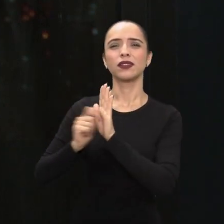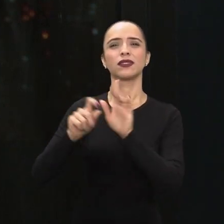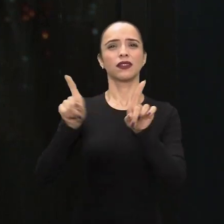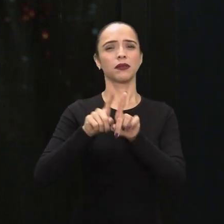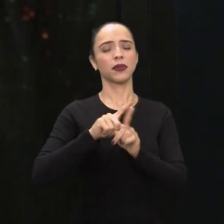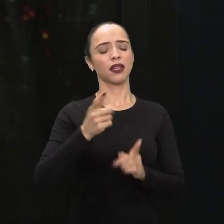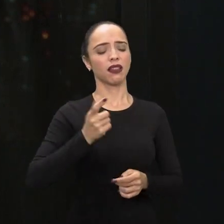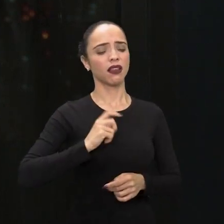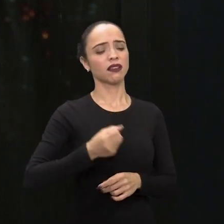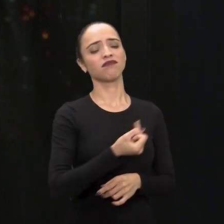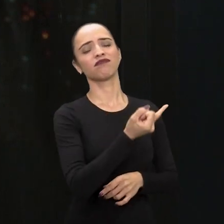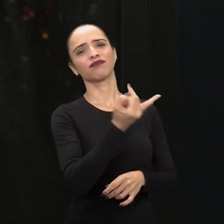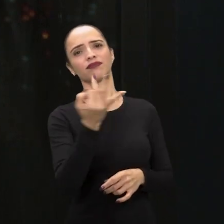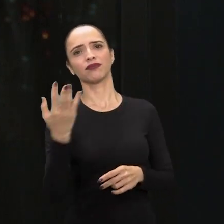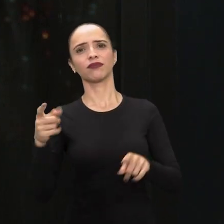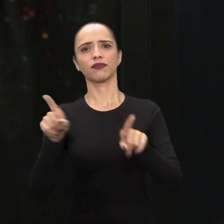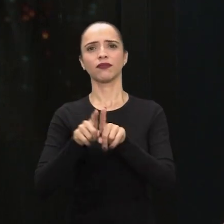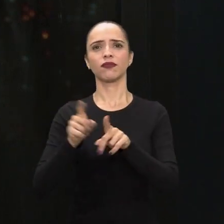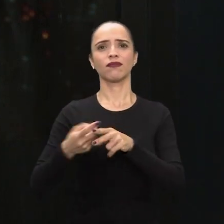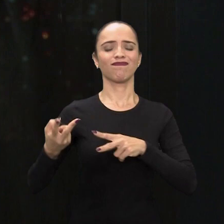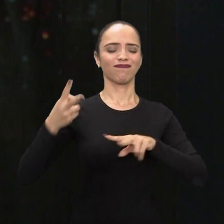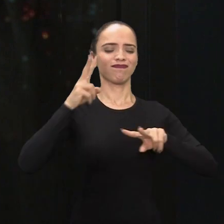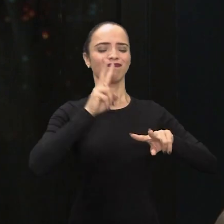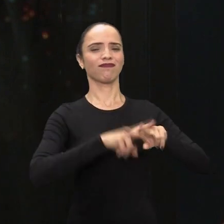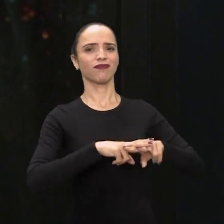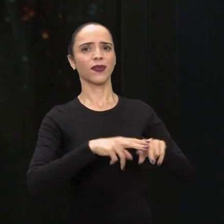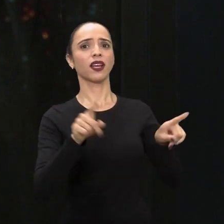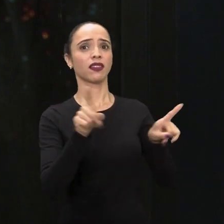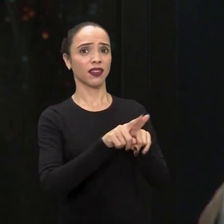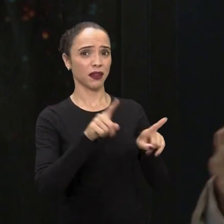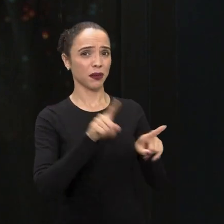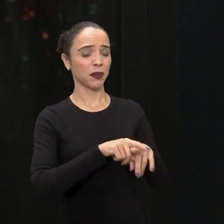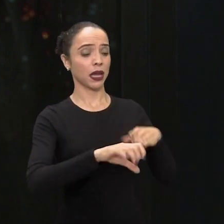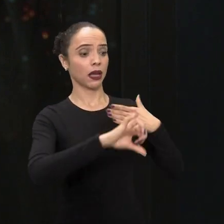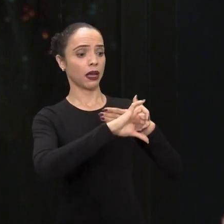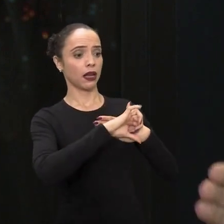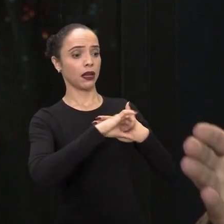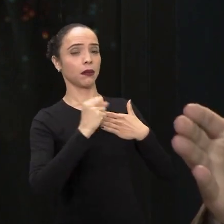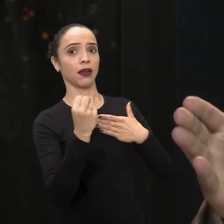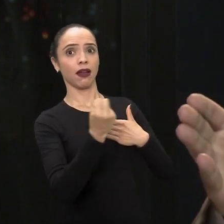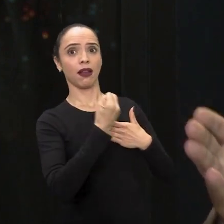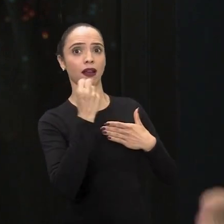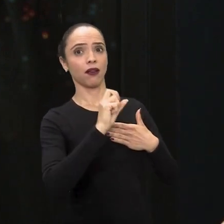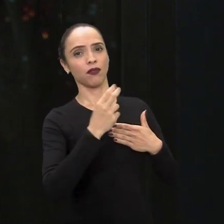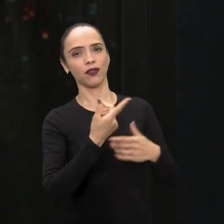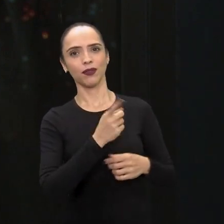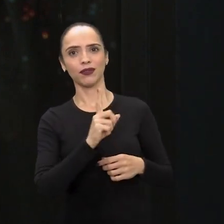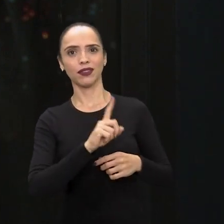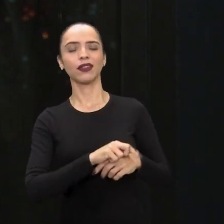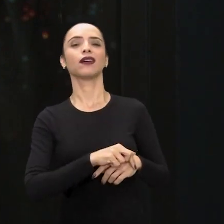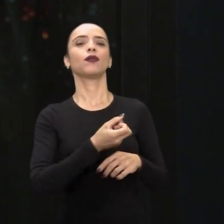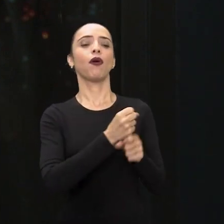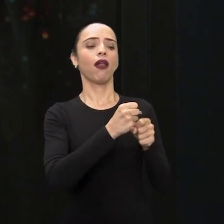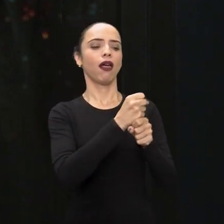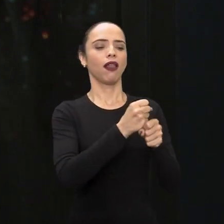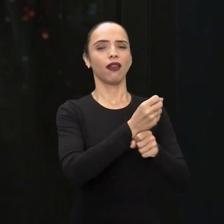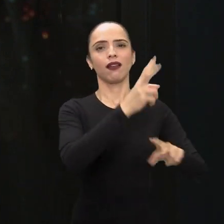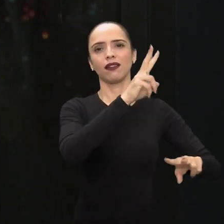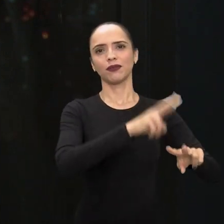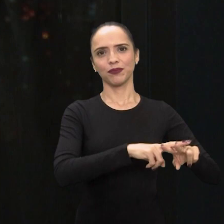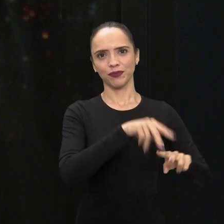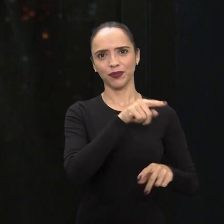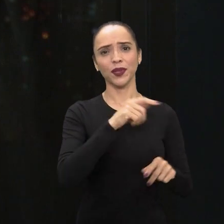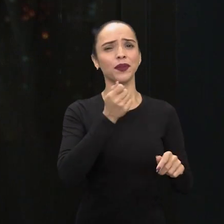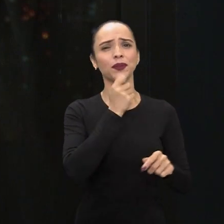há um aumento de cancelamento um recrudescimento aumento de pena nessa discussão toda do combate as